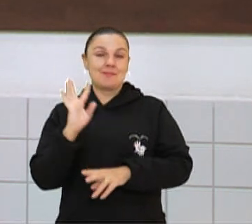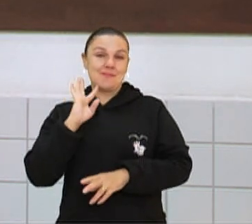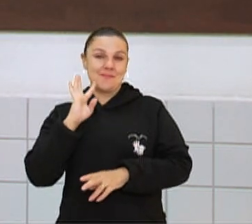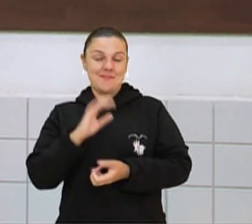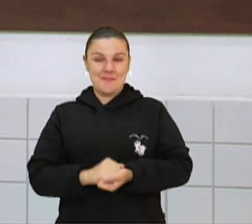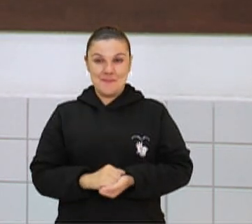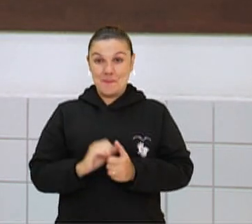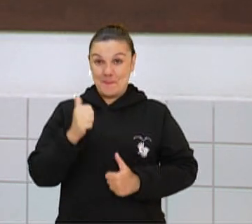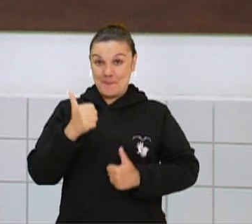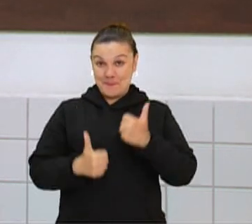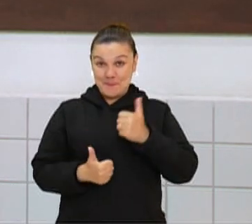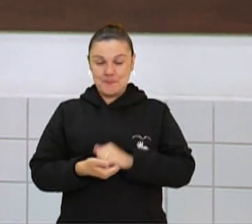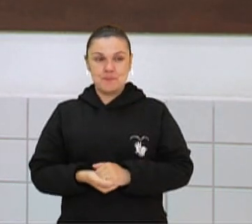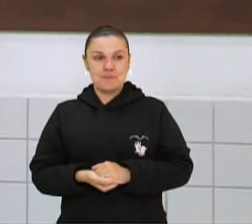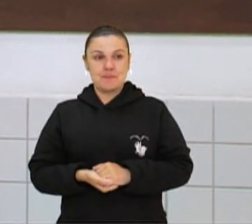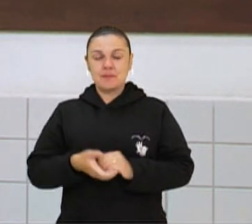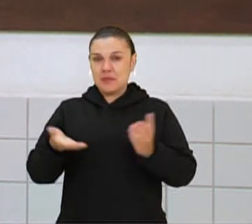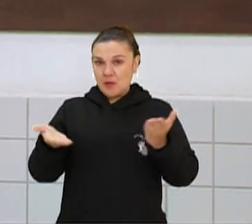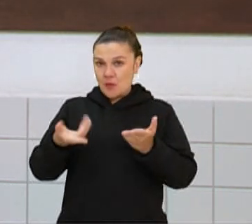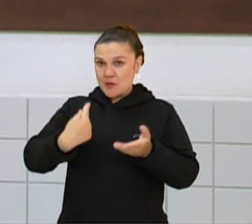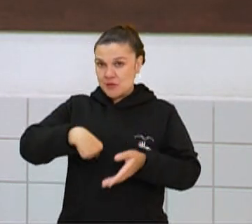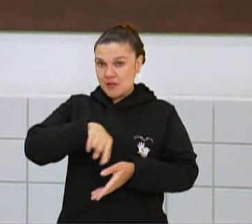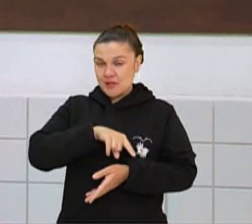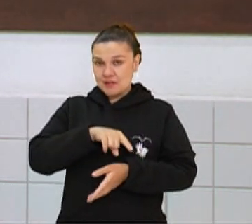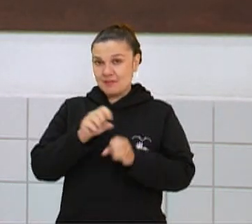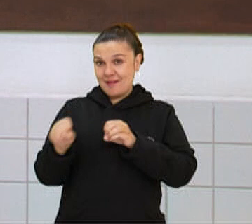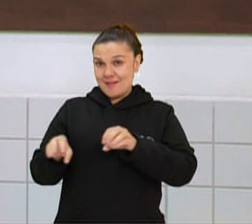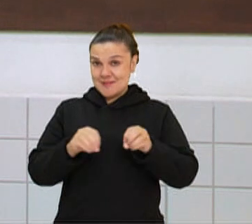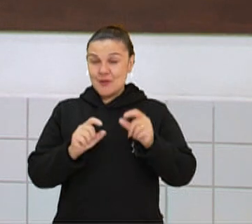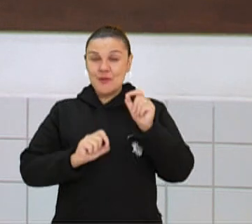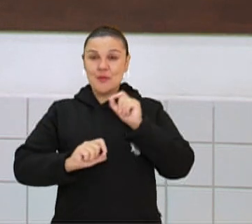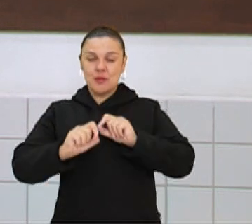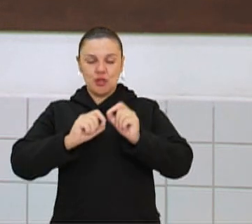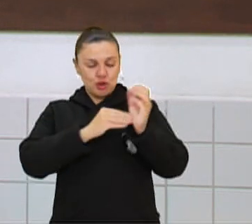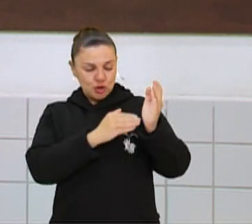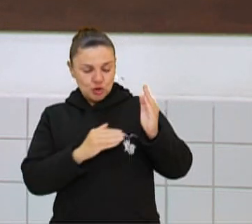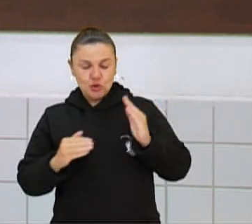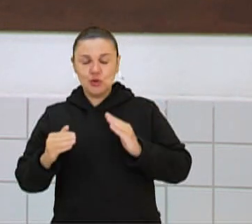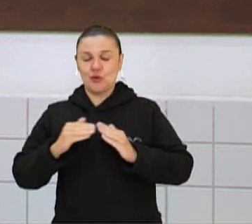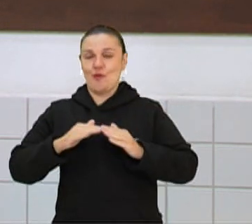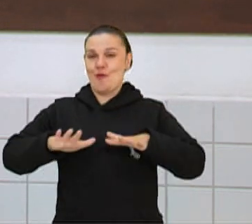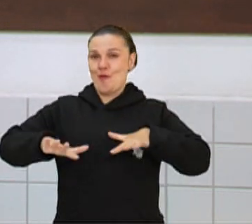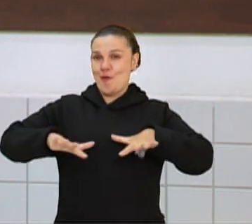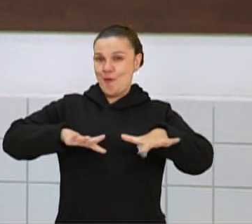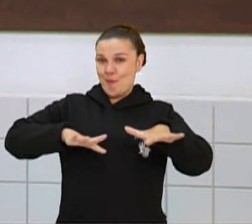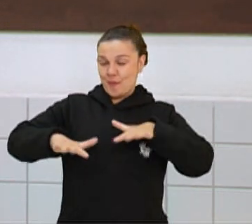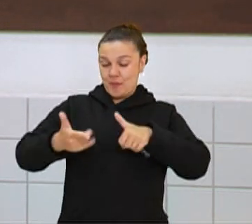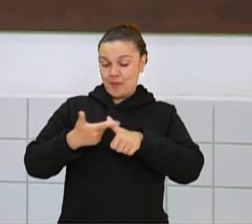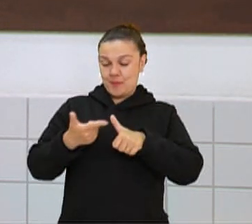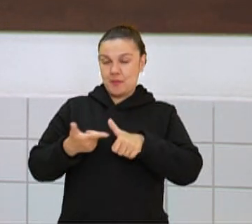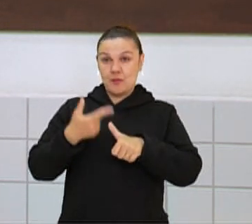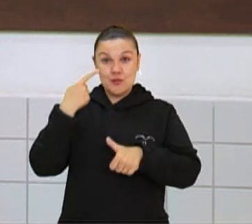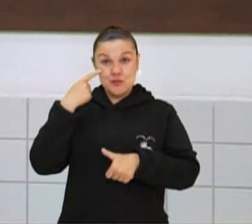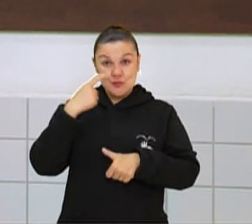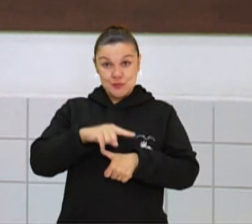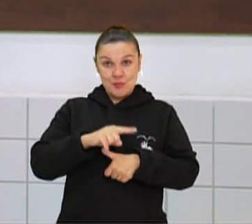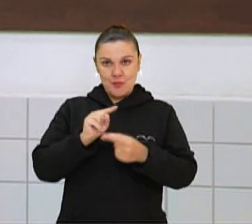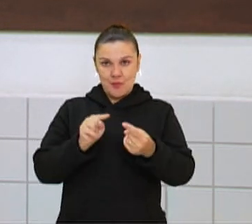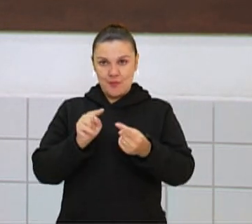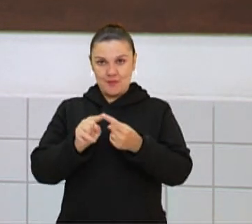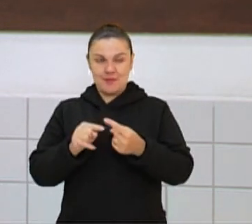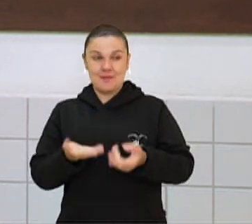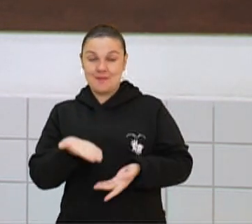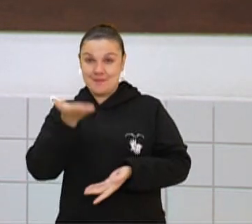aí. Belezinha? E sobre o que nós vamos trabalhar agora também? Sobre todo o sistema locomotor. Mas antes disso, vamos descobrir quais são os nossos